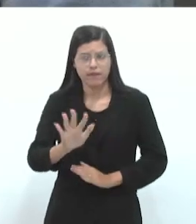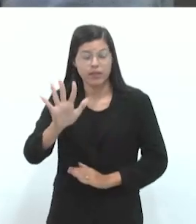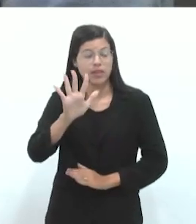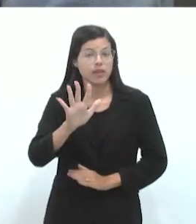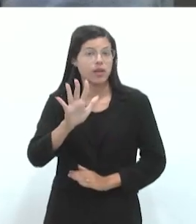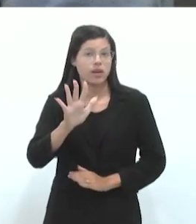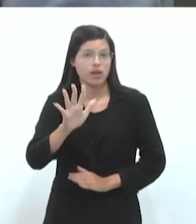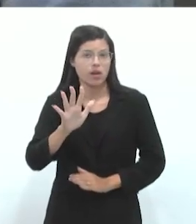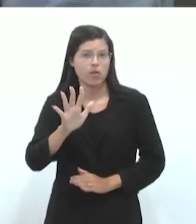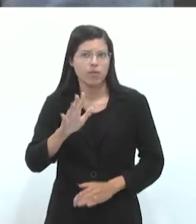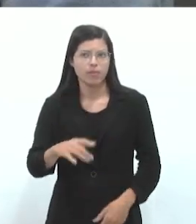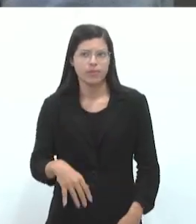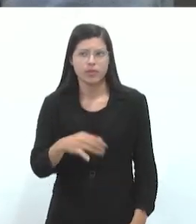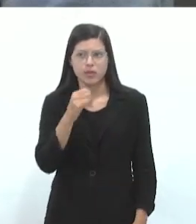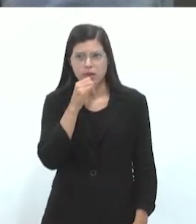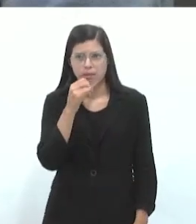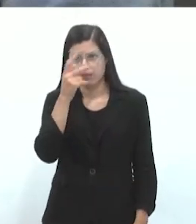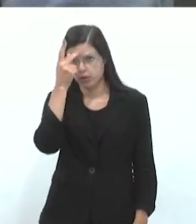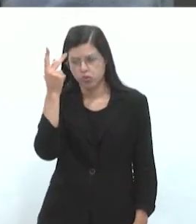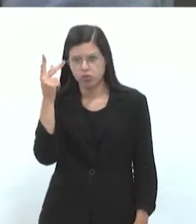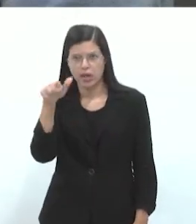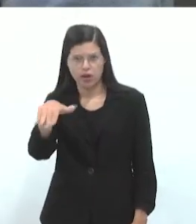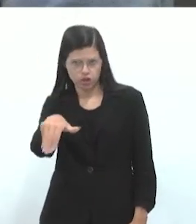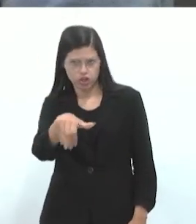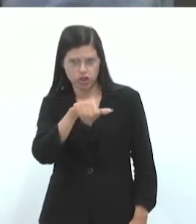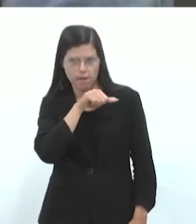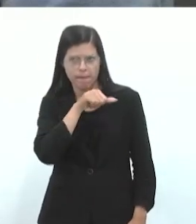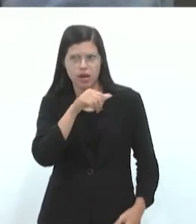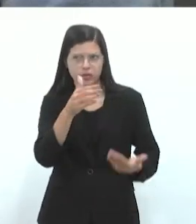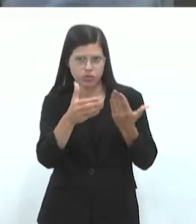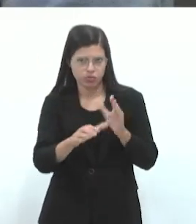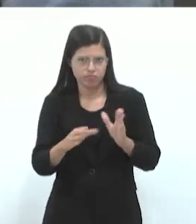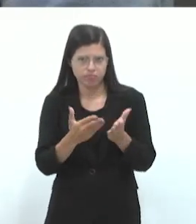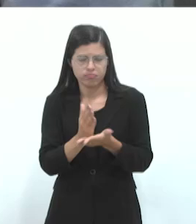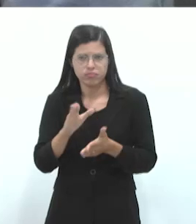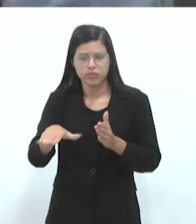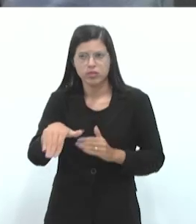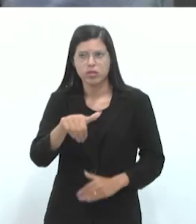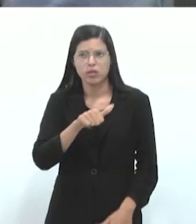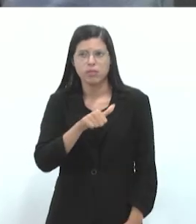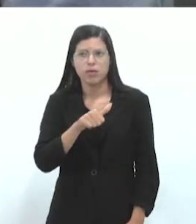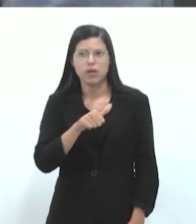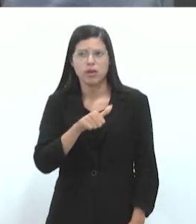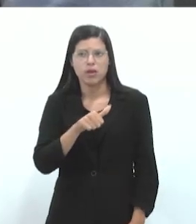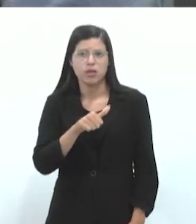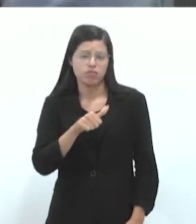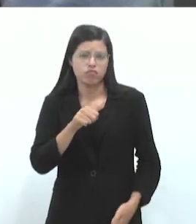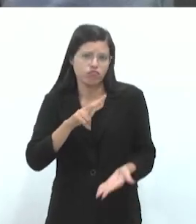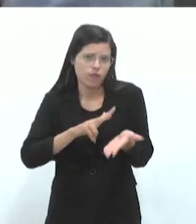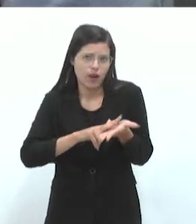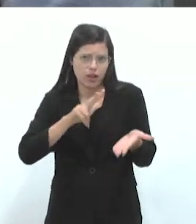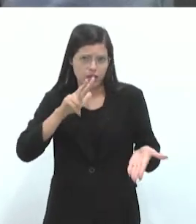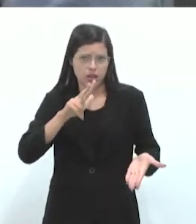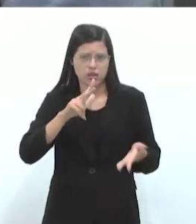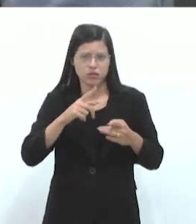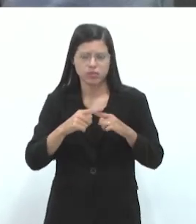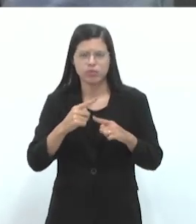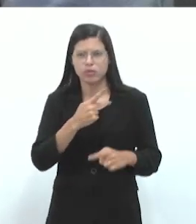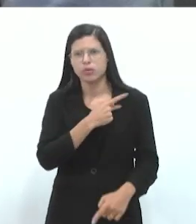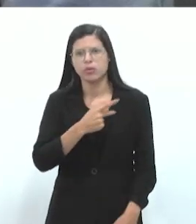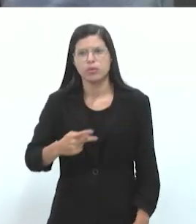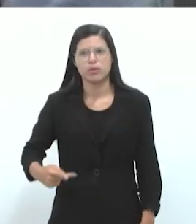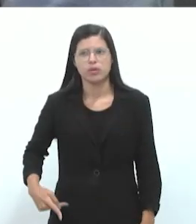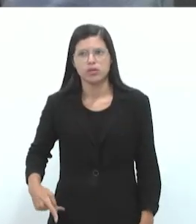quando alguém é nomeado sem haver dolo ou má-fé, esse ato é validado, porque o presidente do